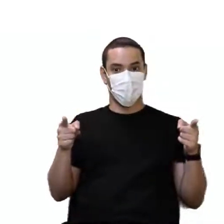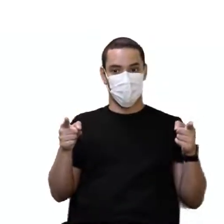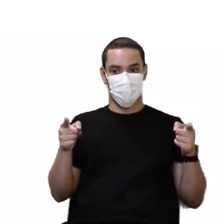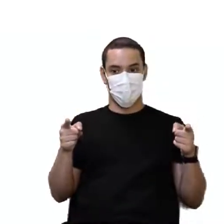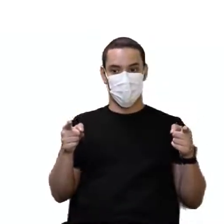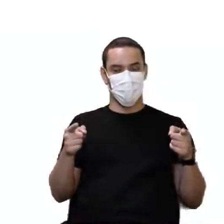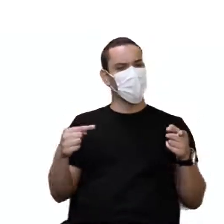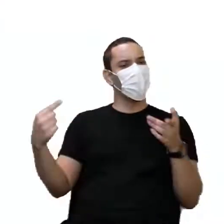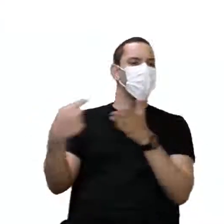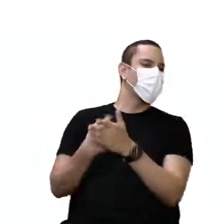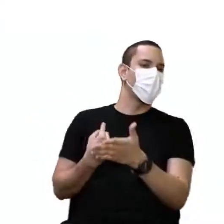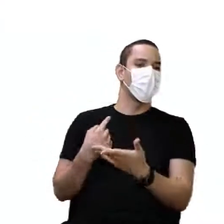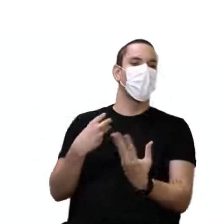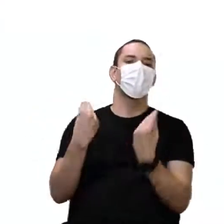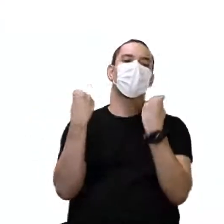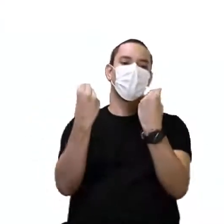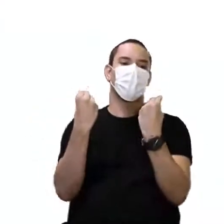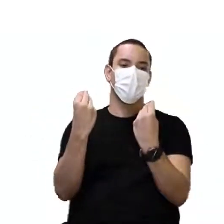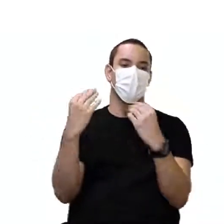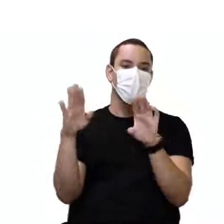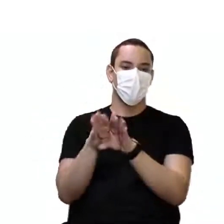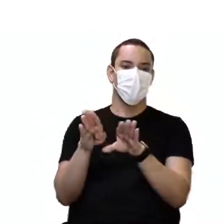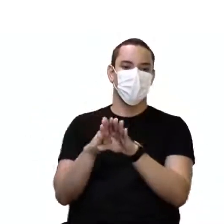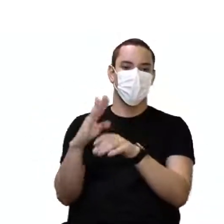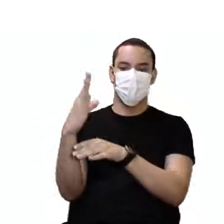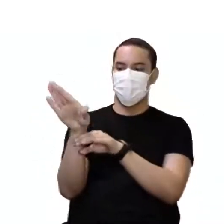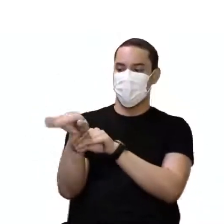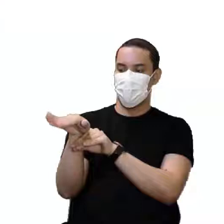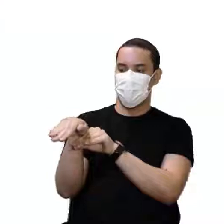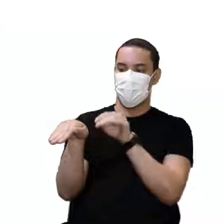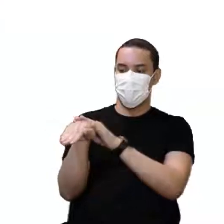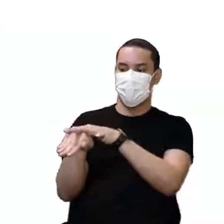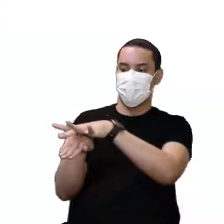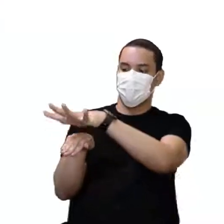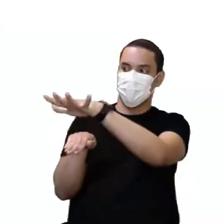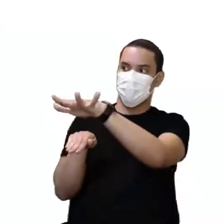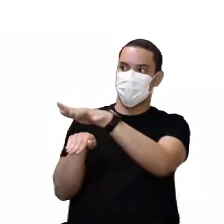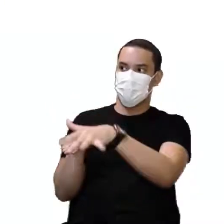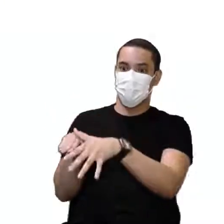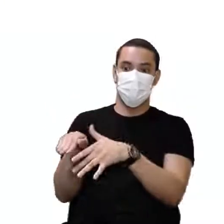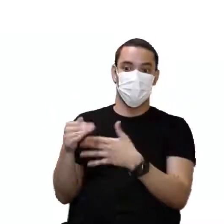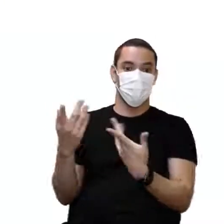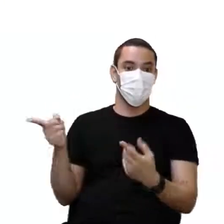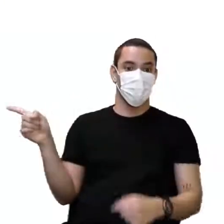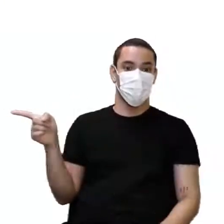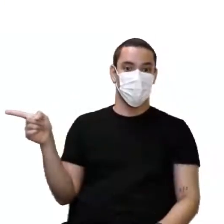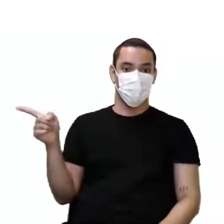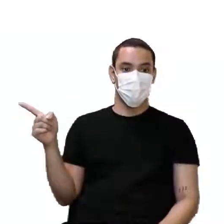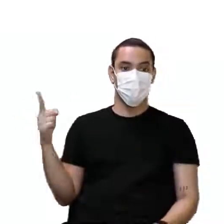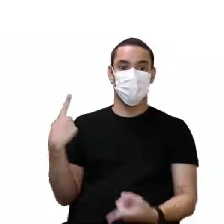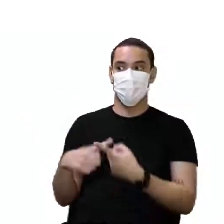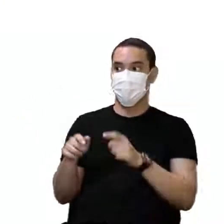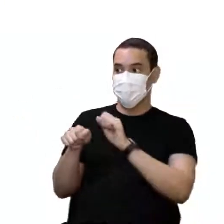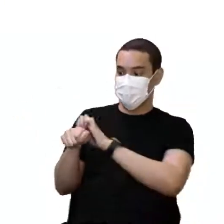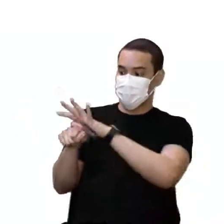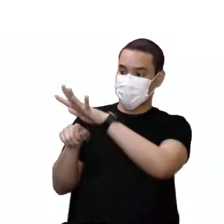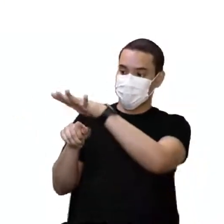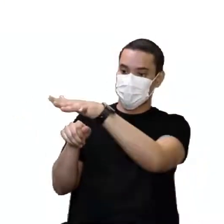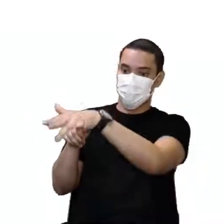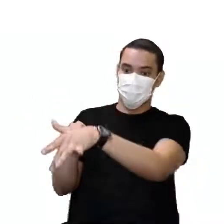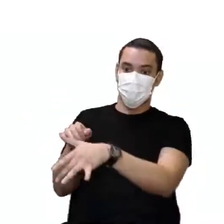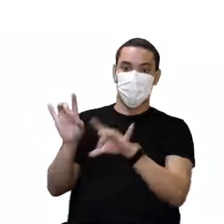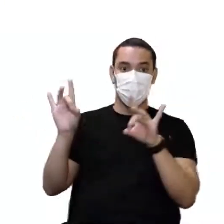eu ficava me perguntando, gente, para que essa cauda tão grande? Parece um espanador gigante. Só que essa cauda,